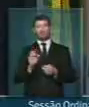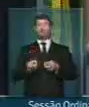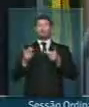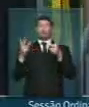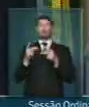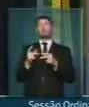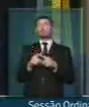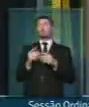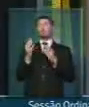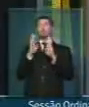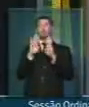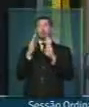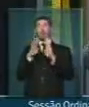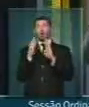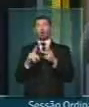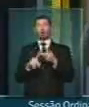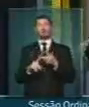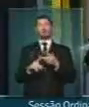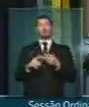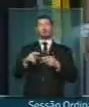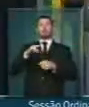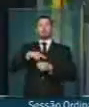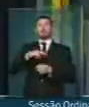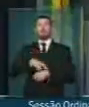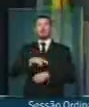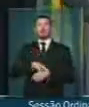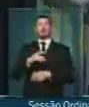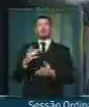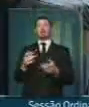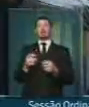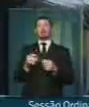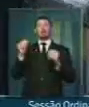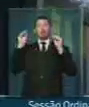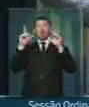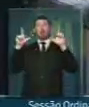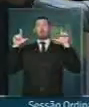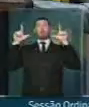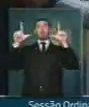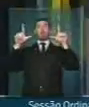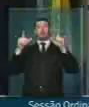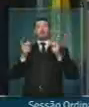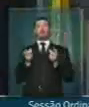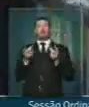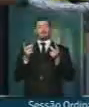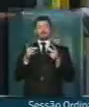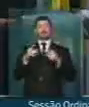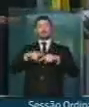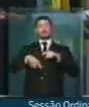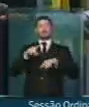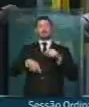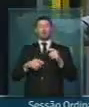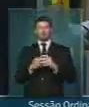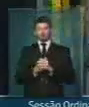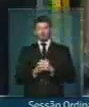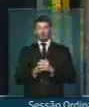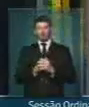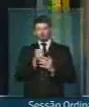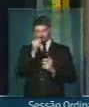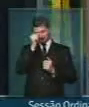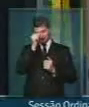as portas, aparelho sanitário, ainda botaram uma placa muito grande, vende-se material. E